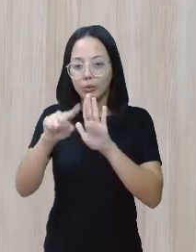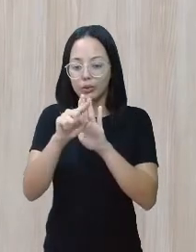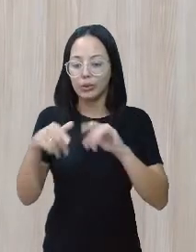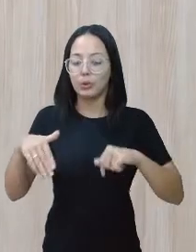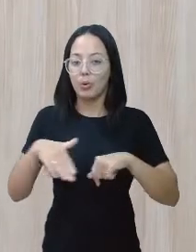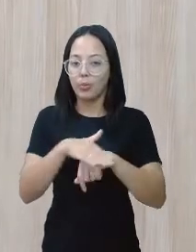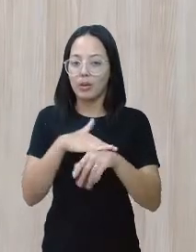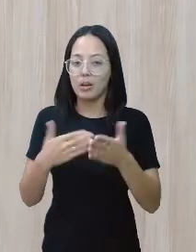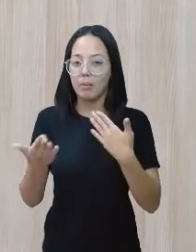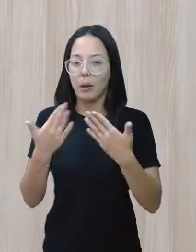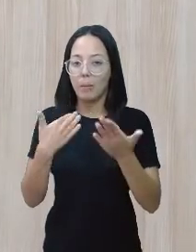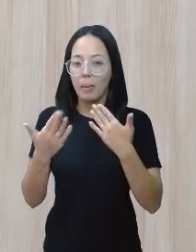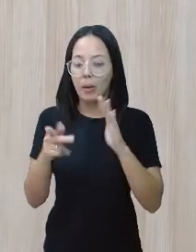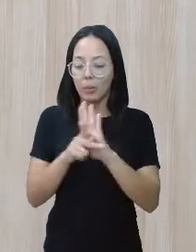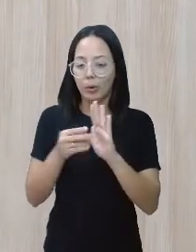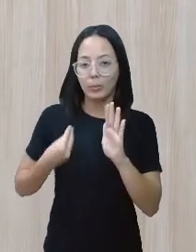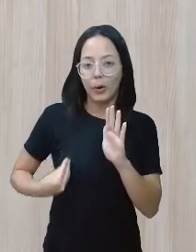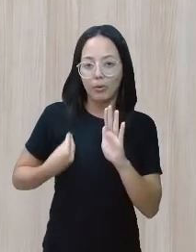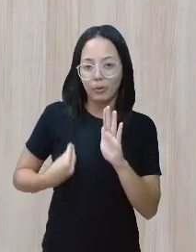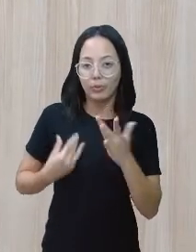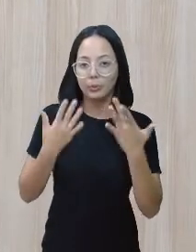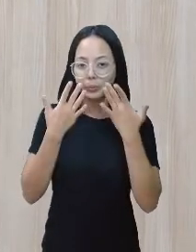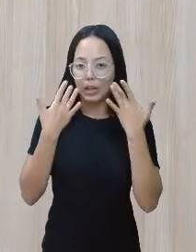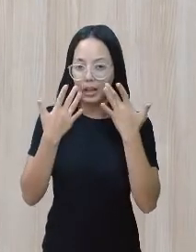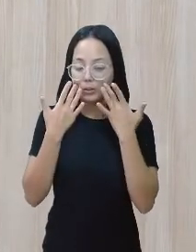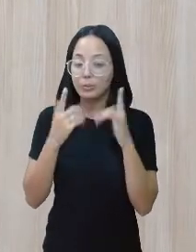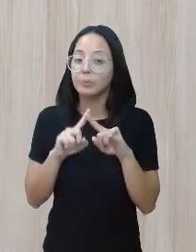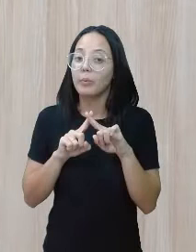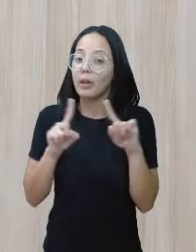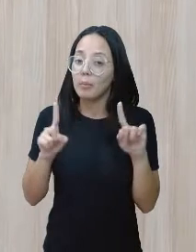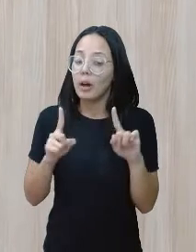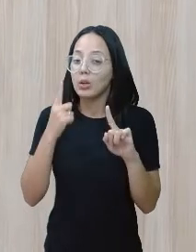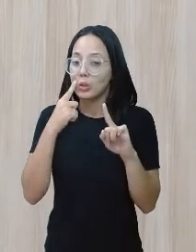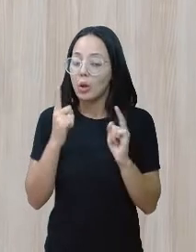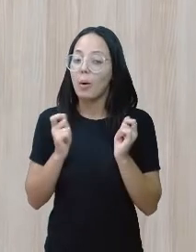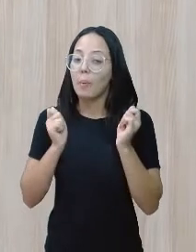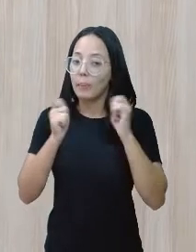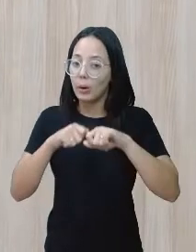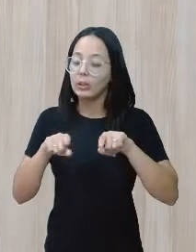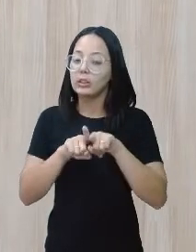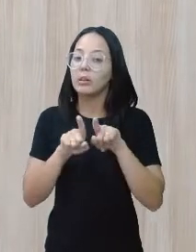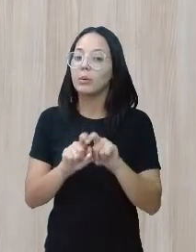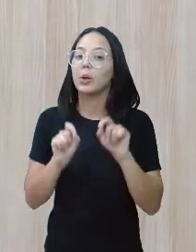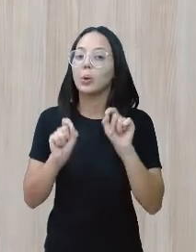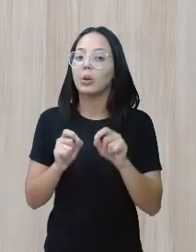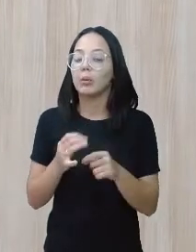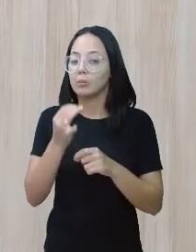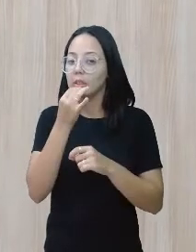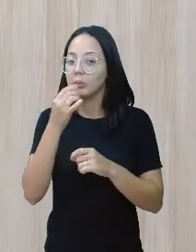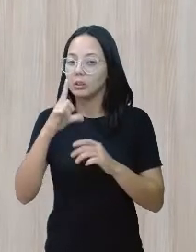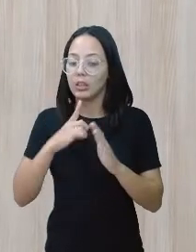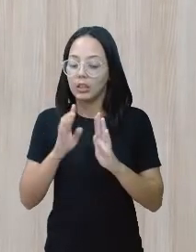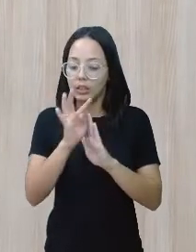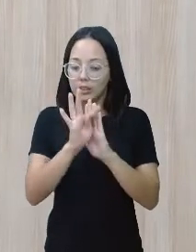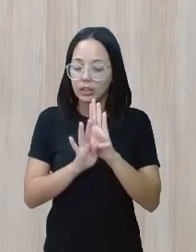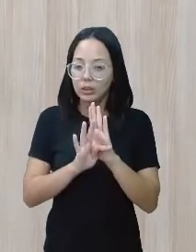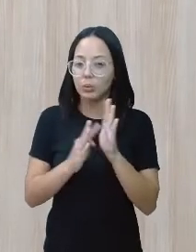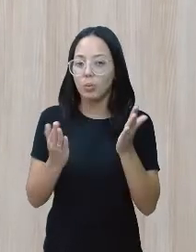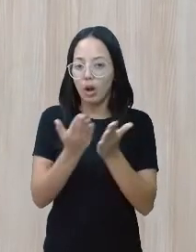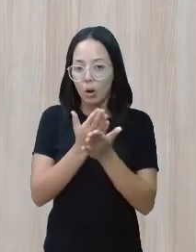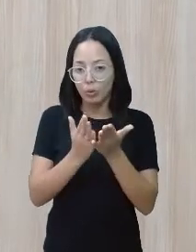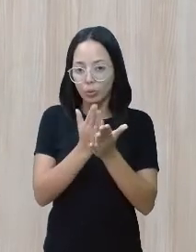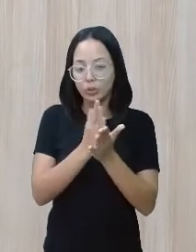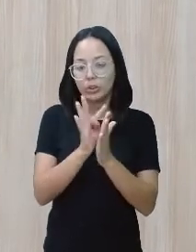conversa com o palco ao vivo do teatro. Mas é possível também recuperar textos narrativos